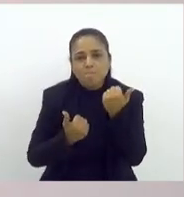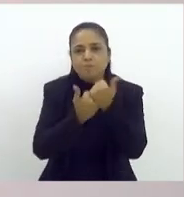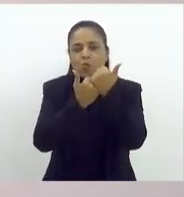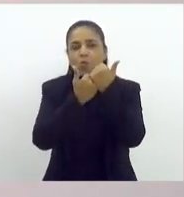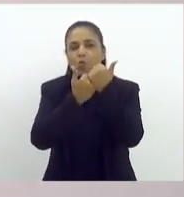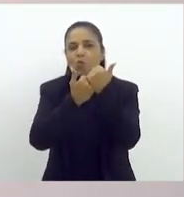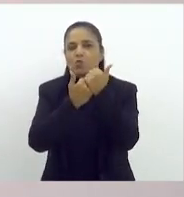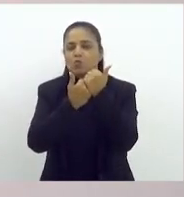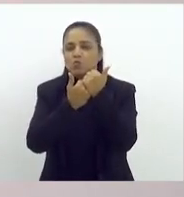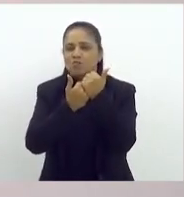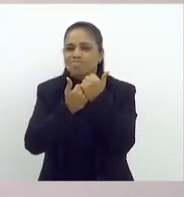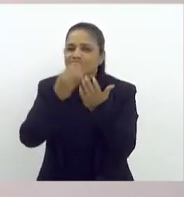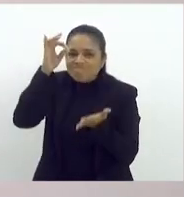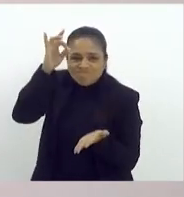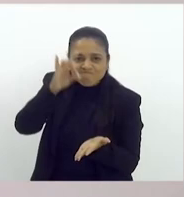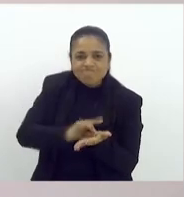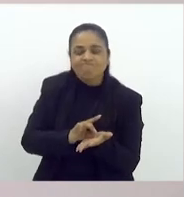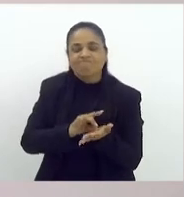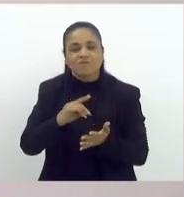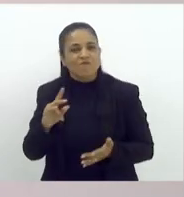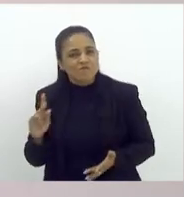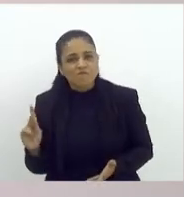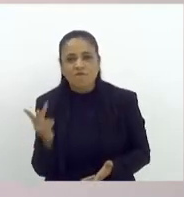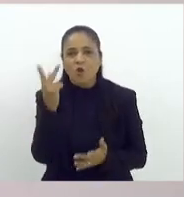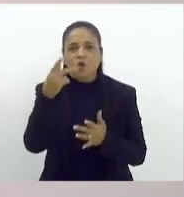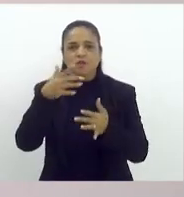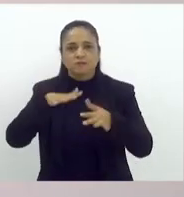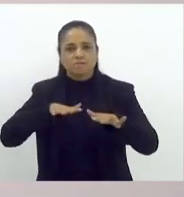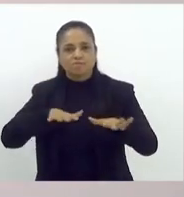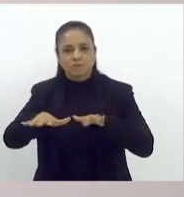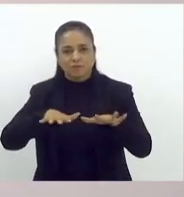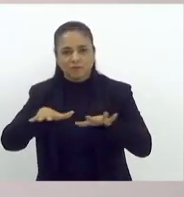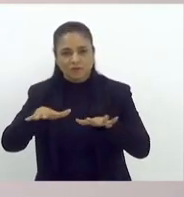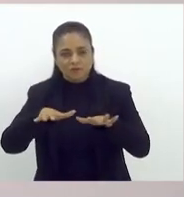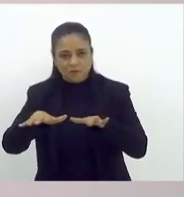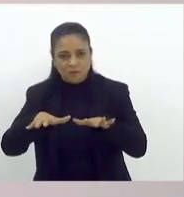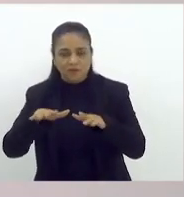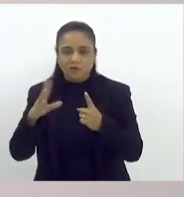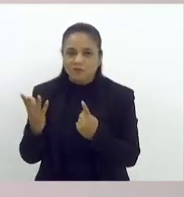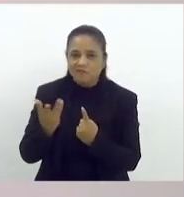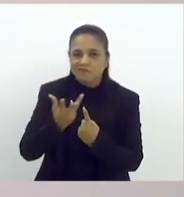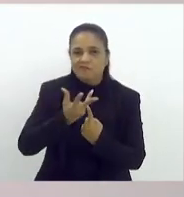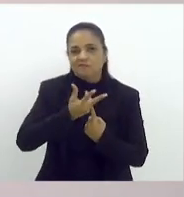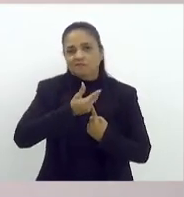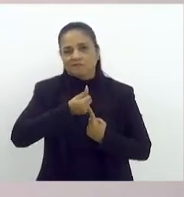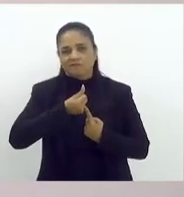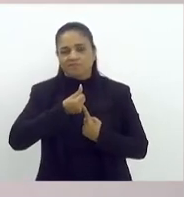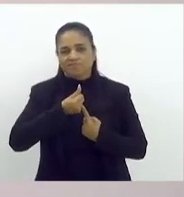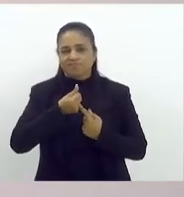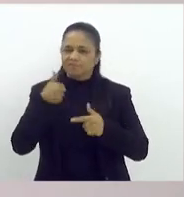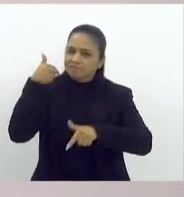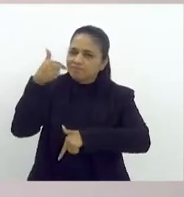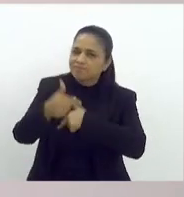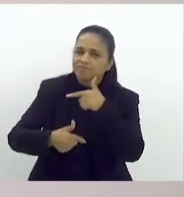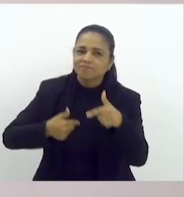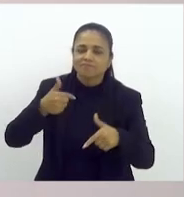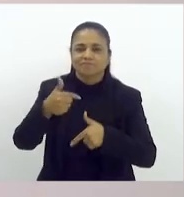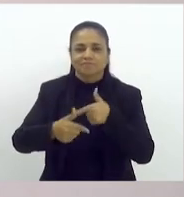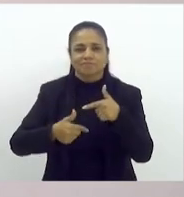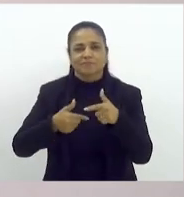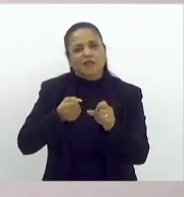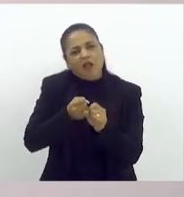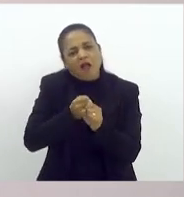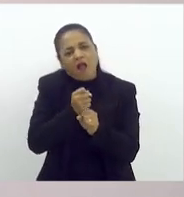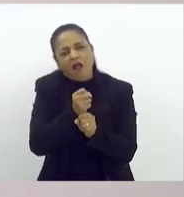legitimem né que valorizem esse movimento e esses artistas que estão trabalhando a